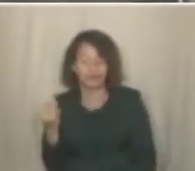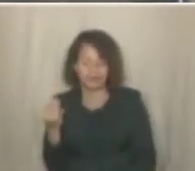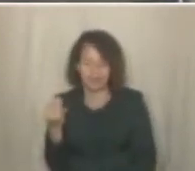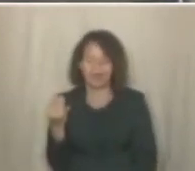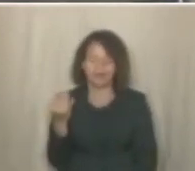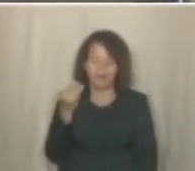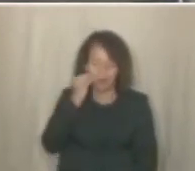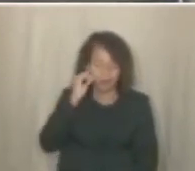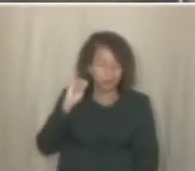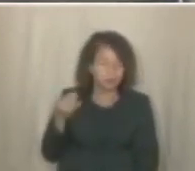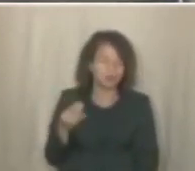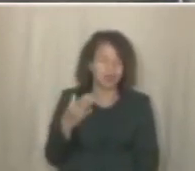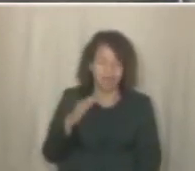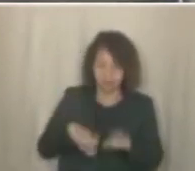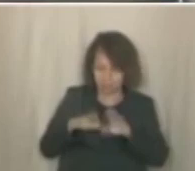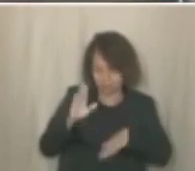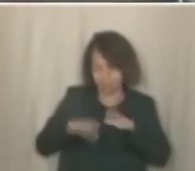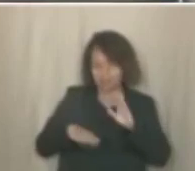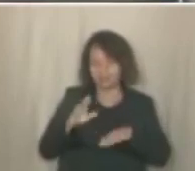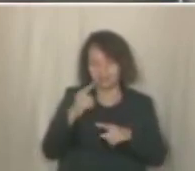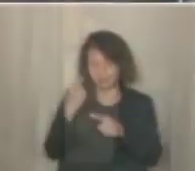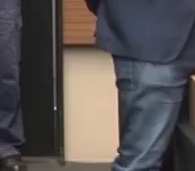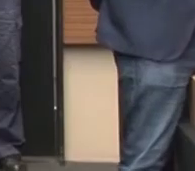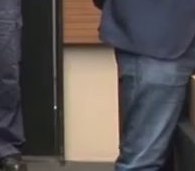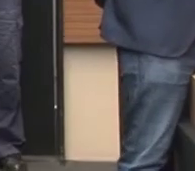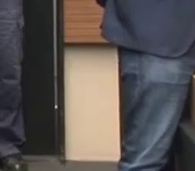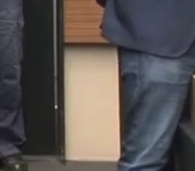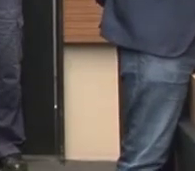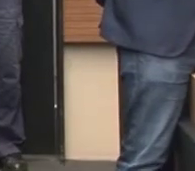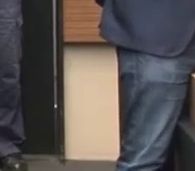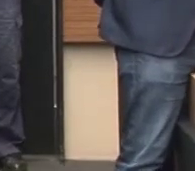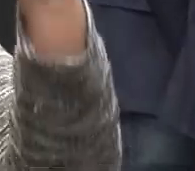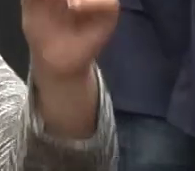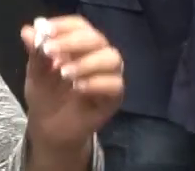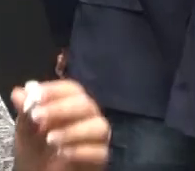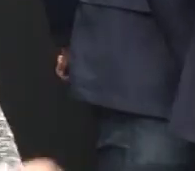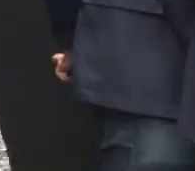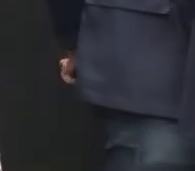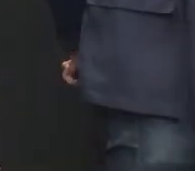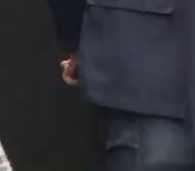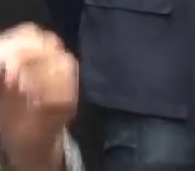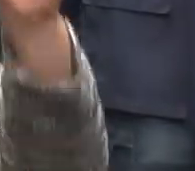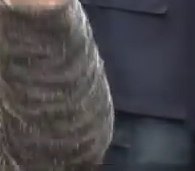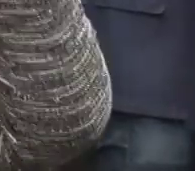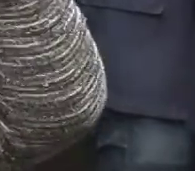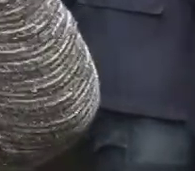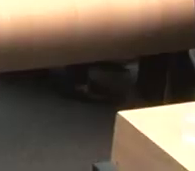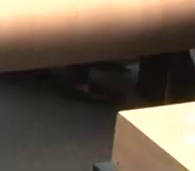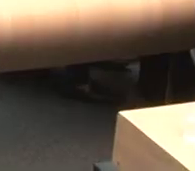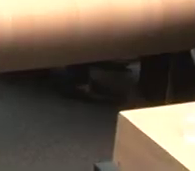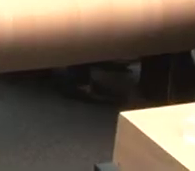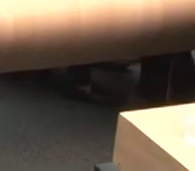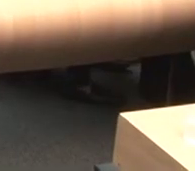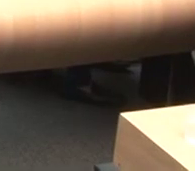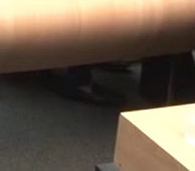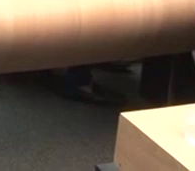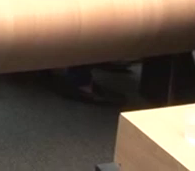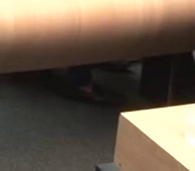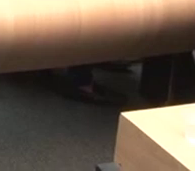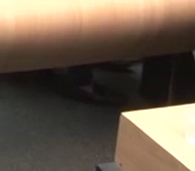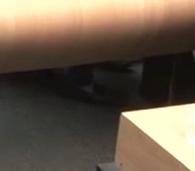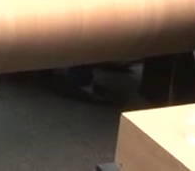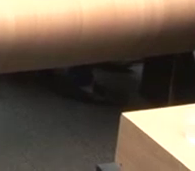oportunidades muitas vezes são negadas. As vereadoras Liana Cirne e Michelle Collins solicitaram a Partes para expressar